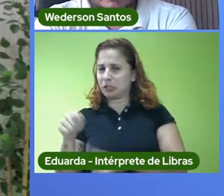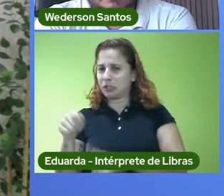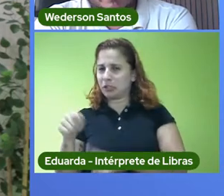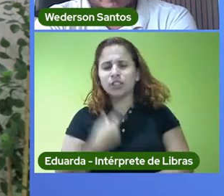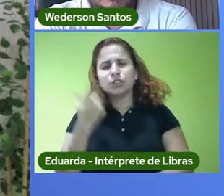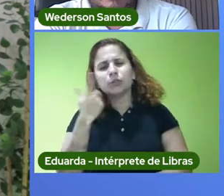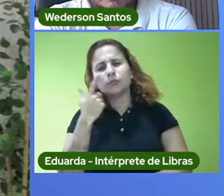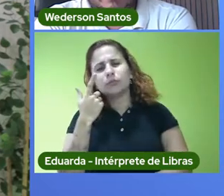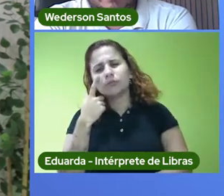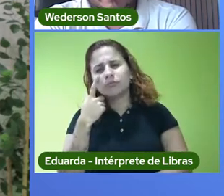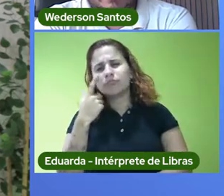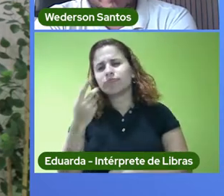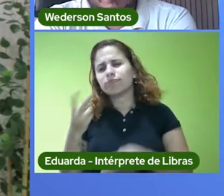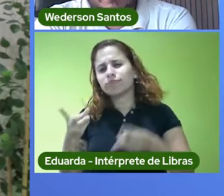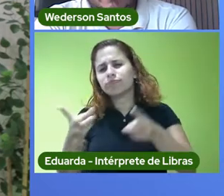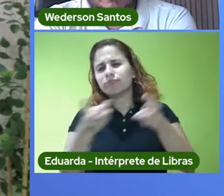pode